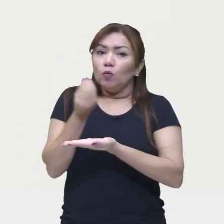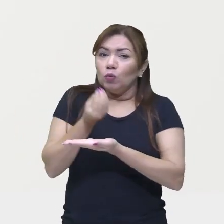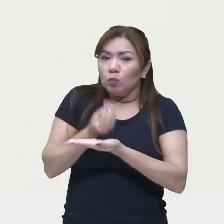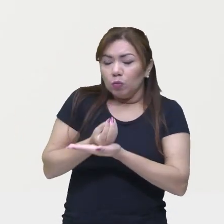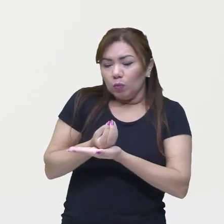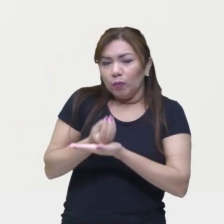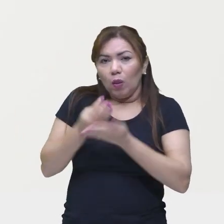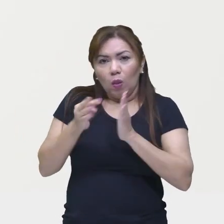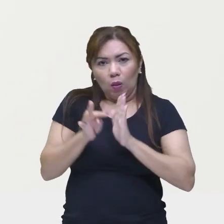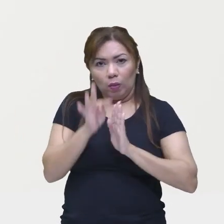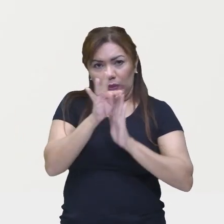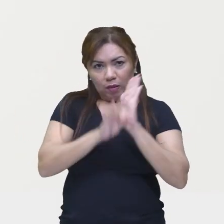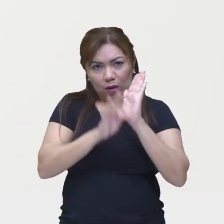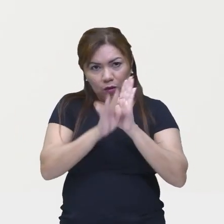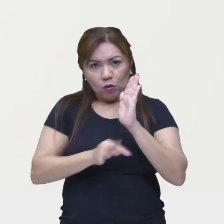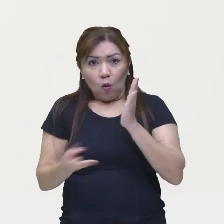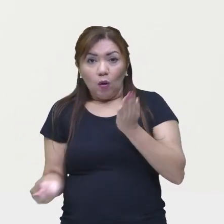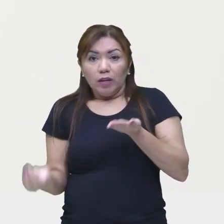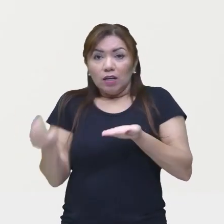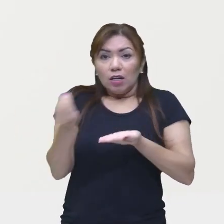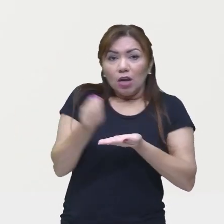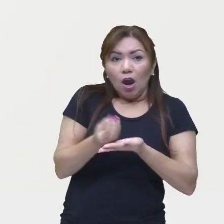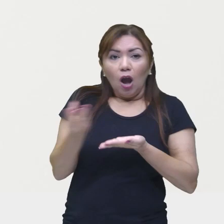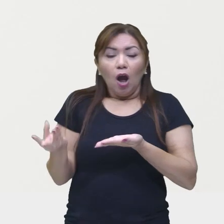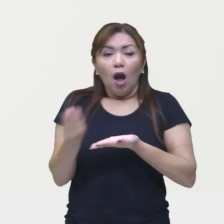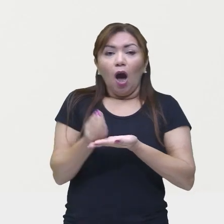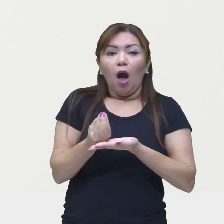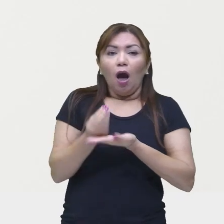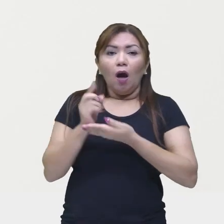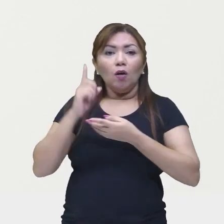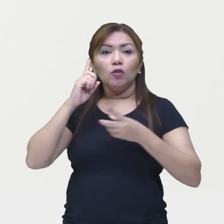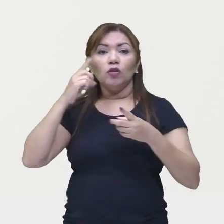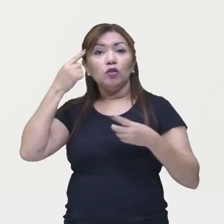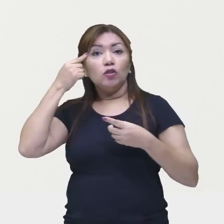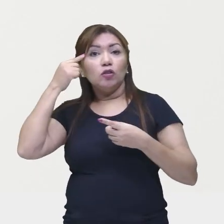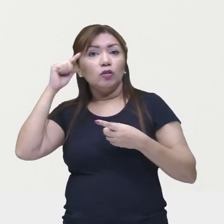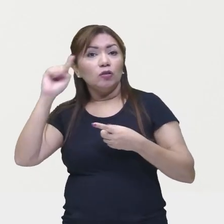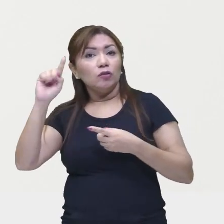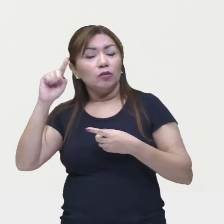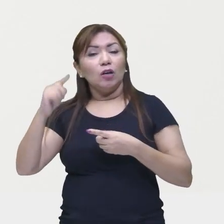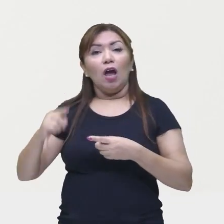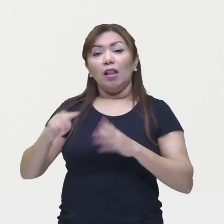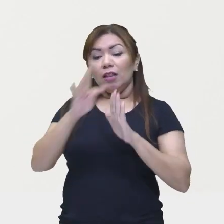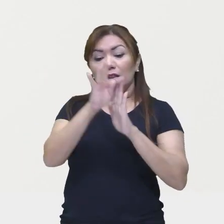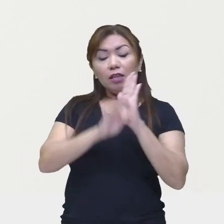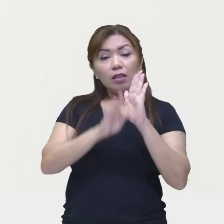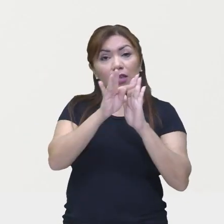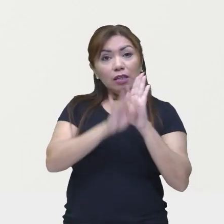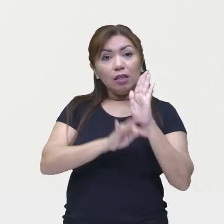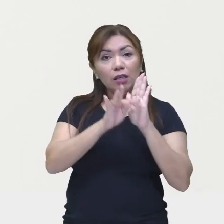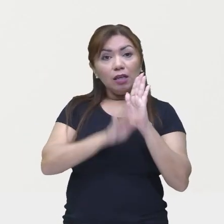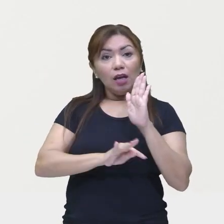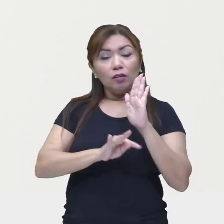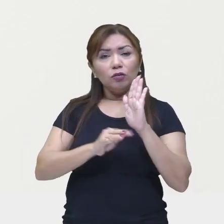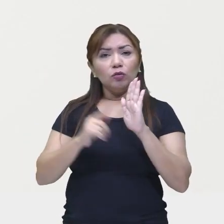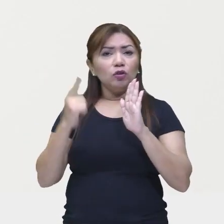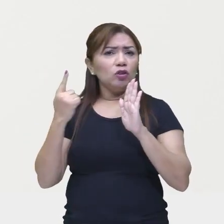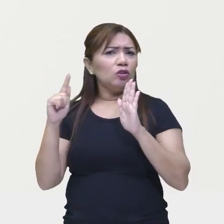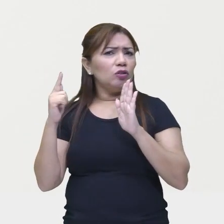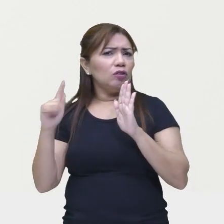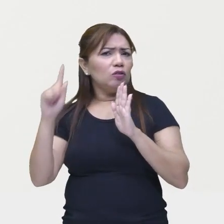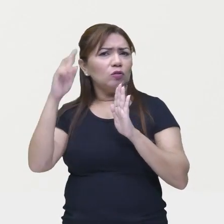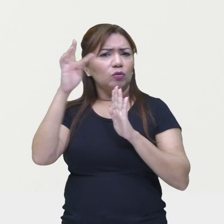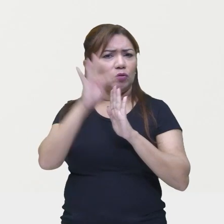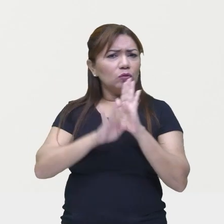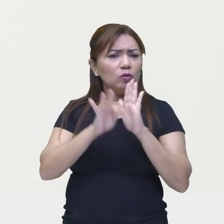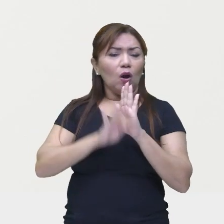são suportes que apresentam diversos gêneros textuais. E quais foram os suportes que nós